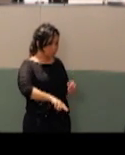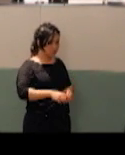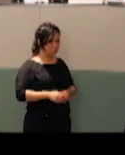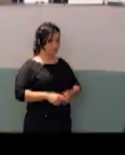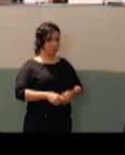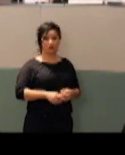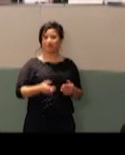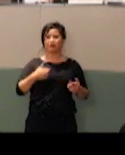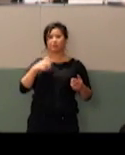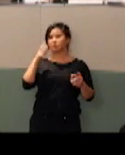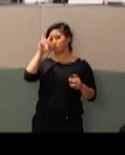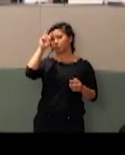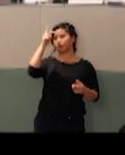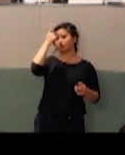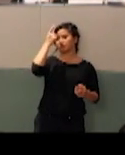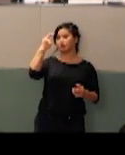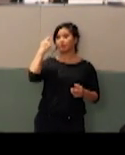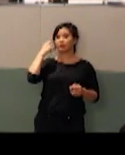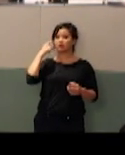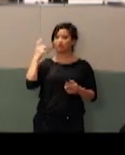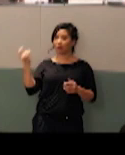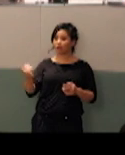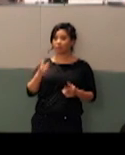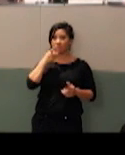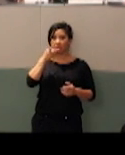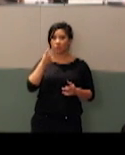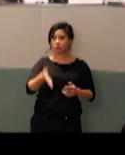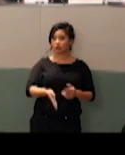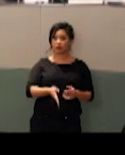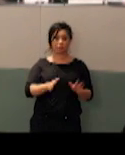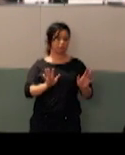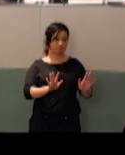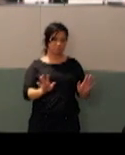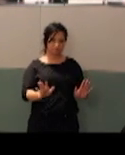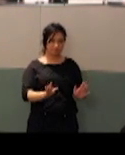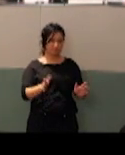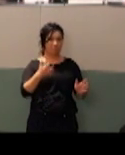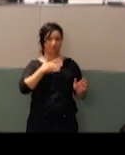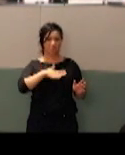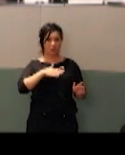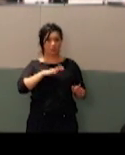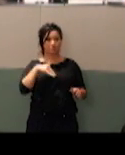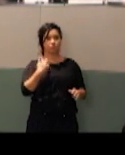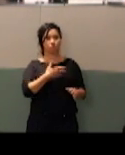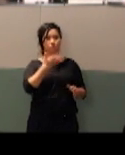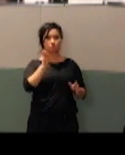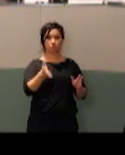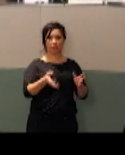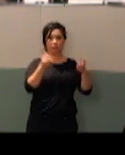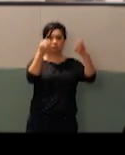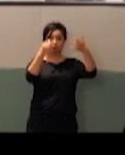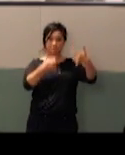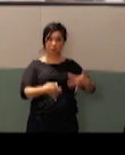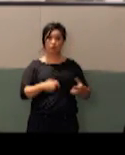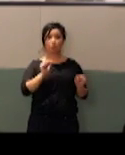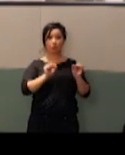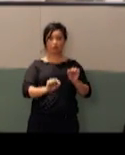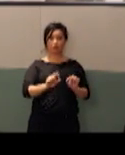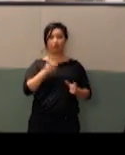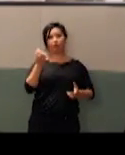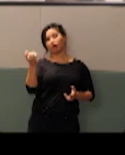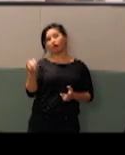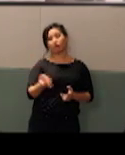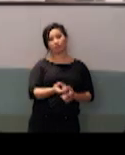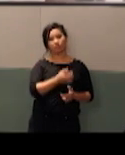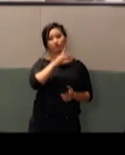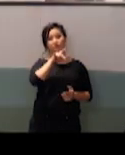sobre o tema. Vocês comentaram, né? E a dinâmica que nós acordamos com as assessorias foi que vocês tivessem